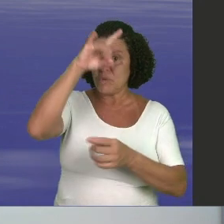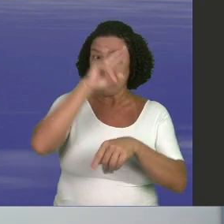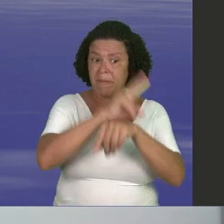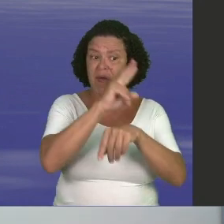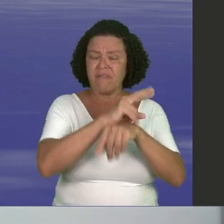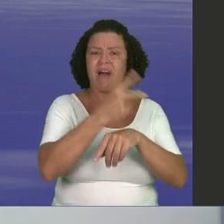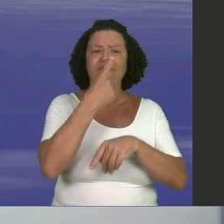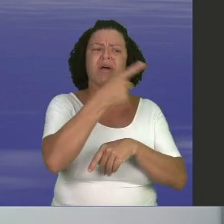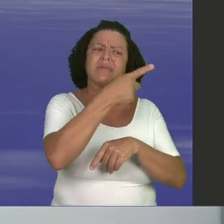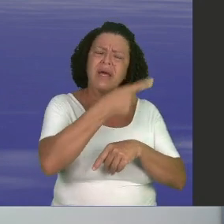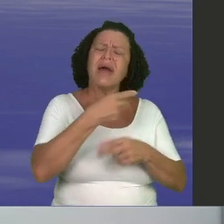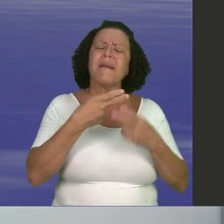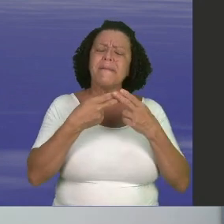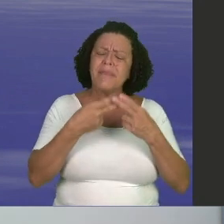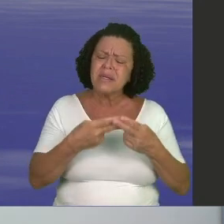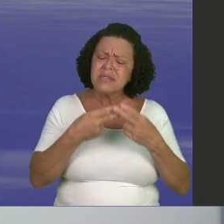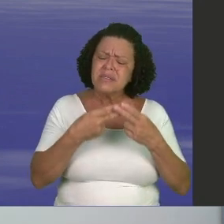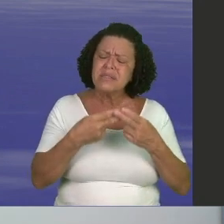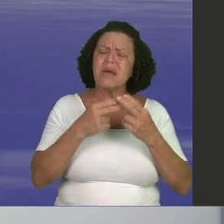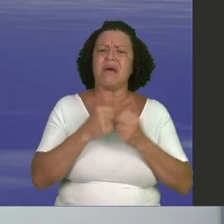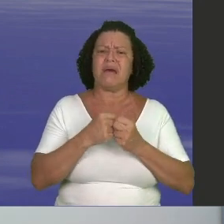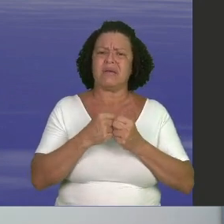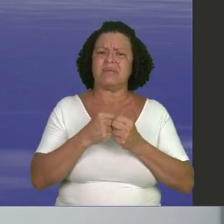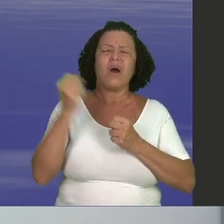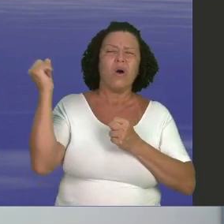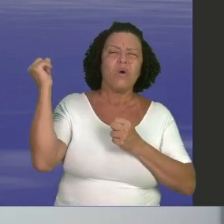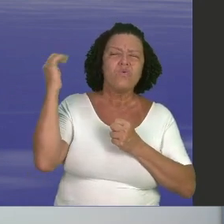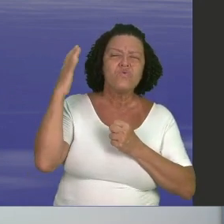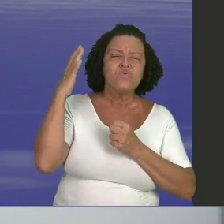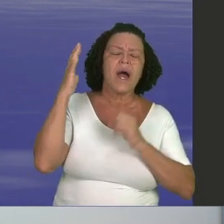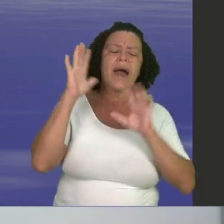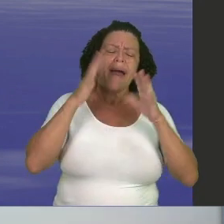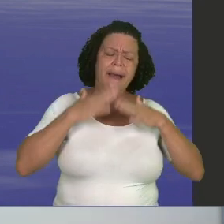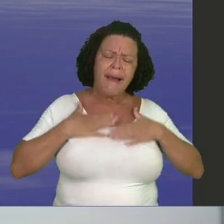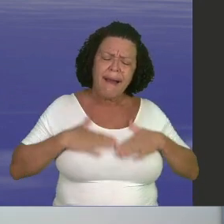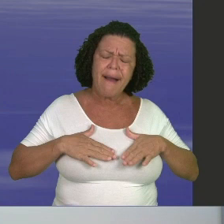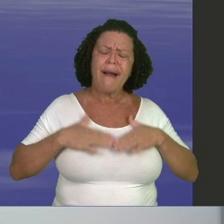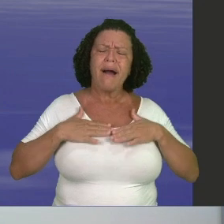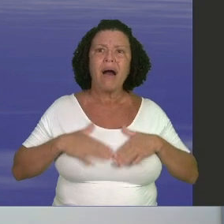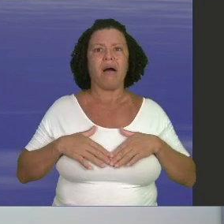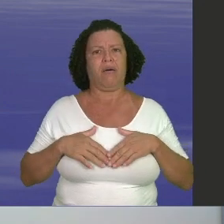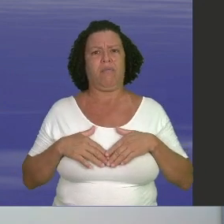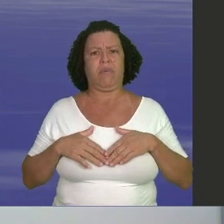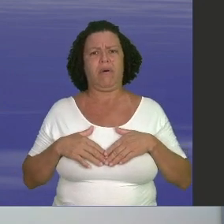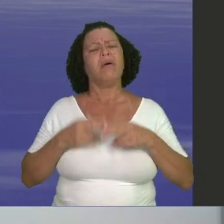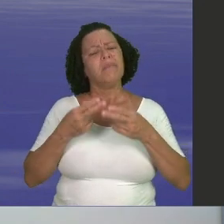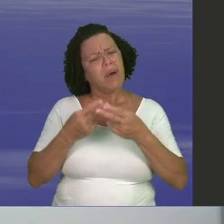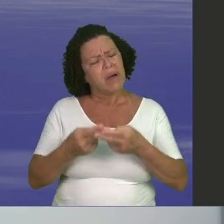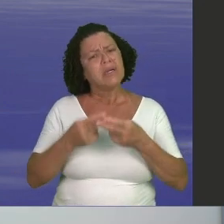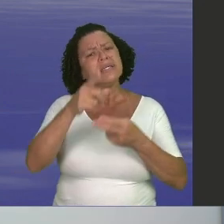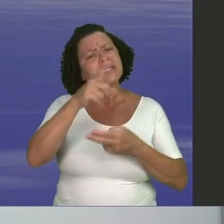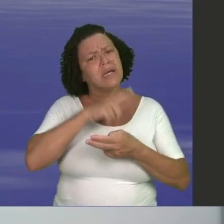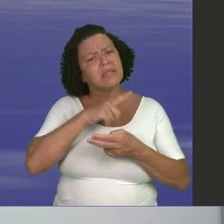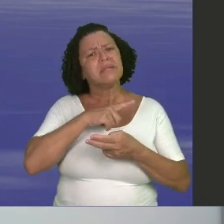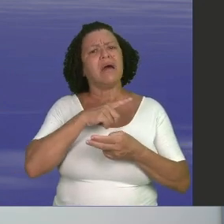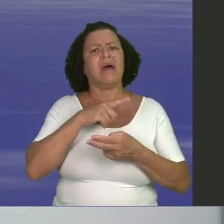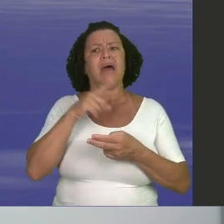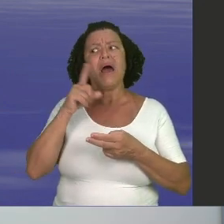tenha um pouco mais de calma, um pouco mais de resignação. Você tem a sua